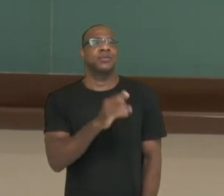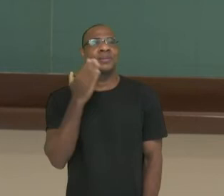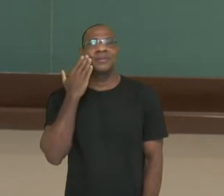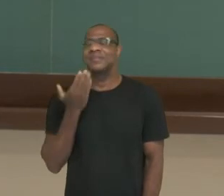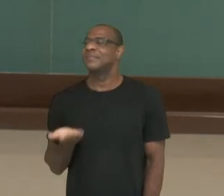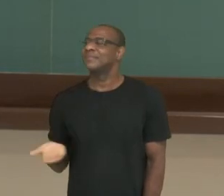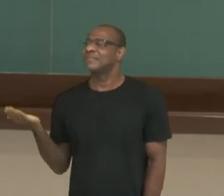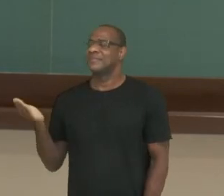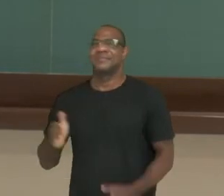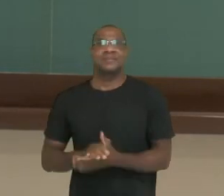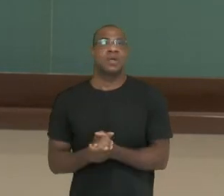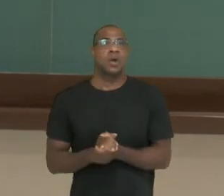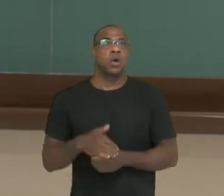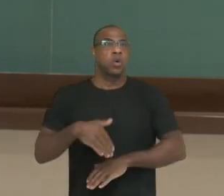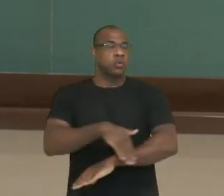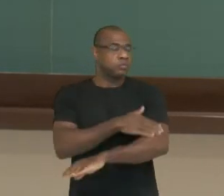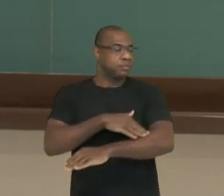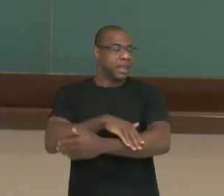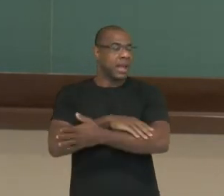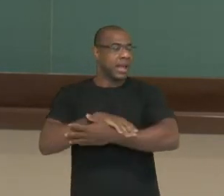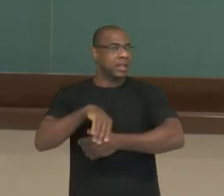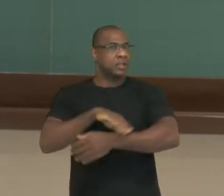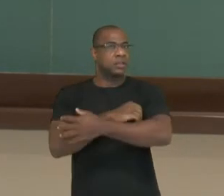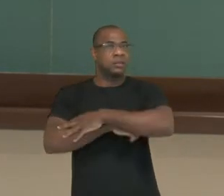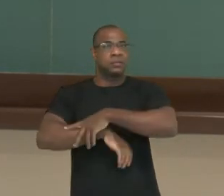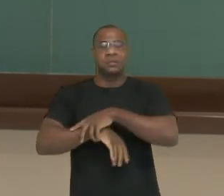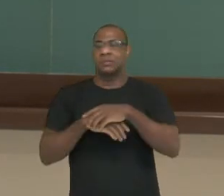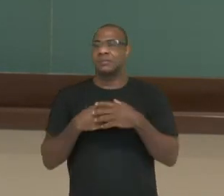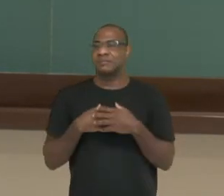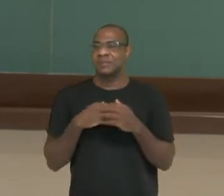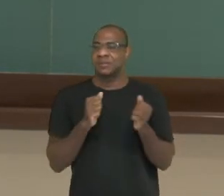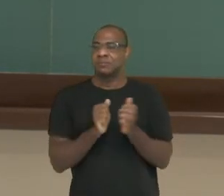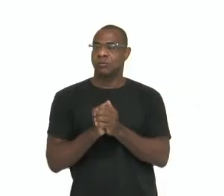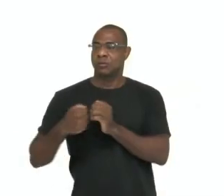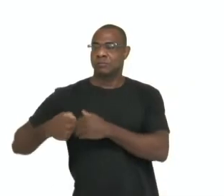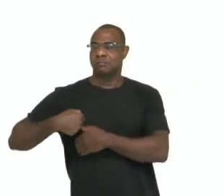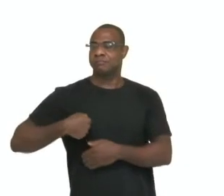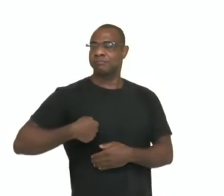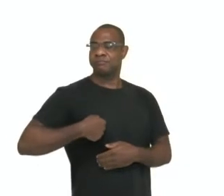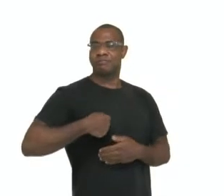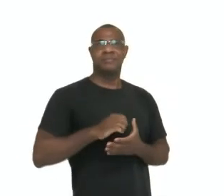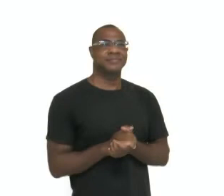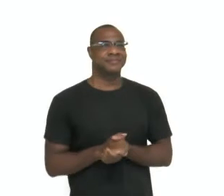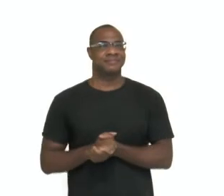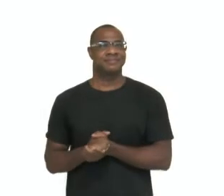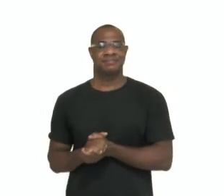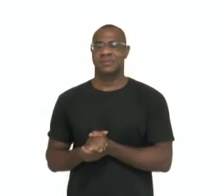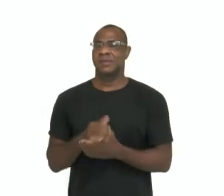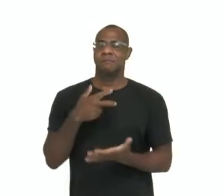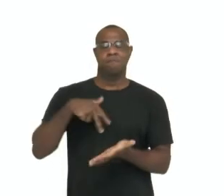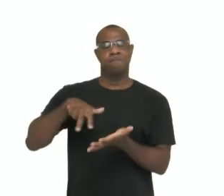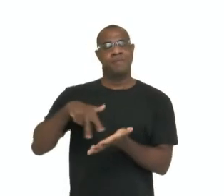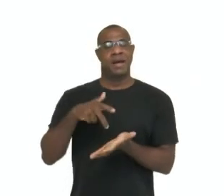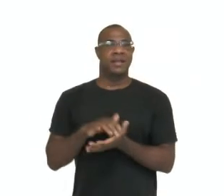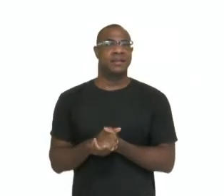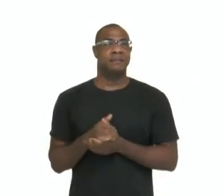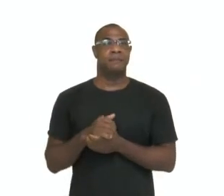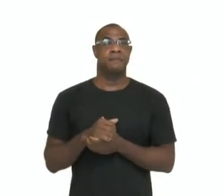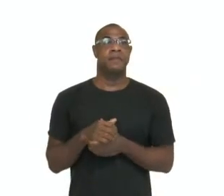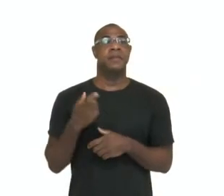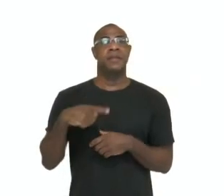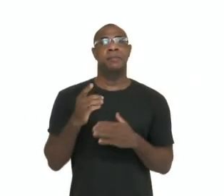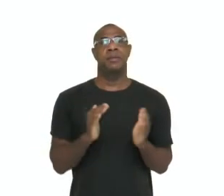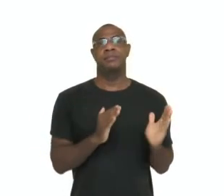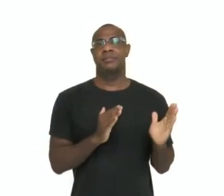primeira noite em que os levou-nos ao baile. Então, ele está apaixonado pelos braços. Conforme o tempo passa, eles vão a